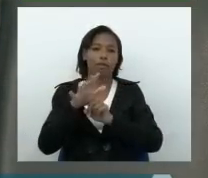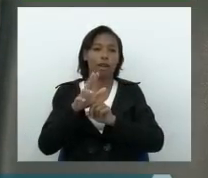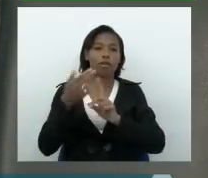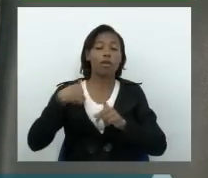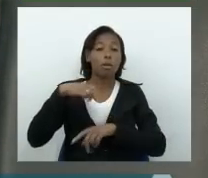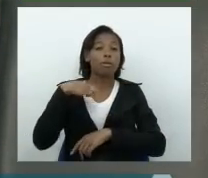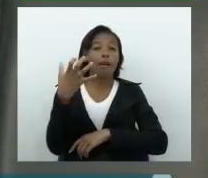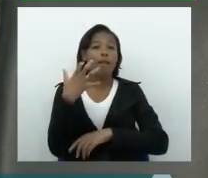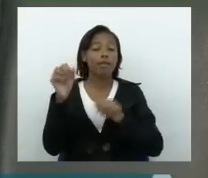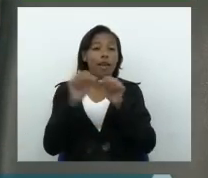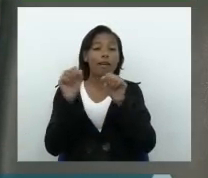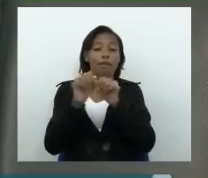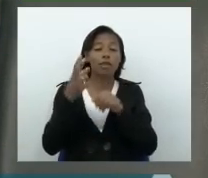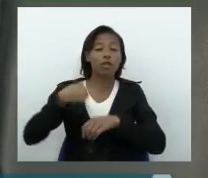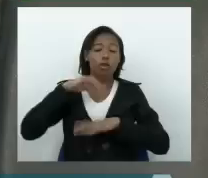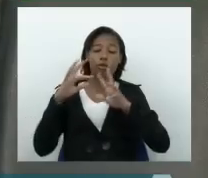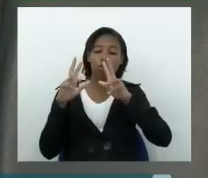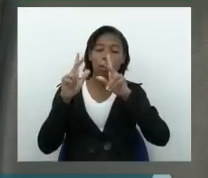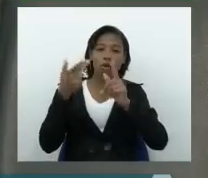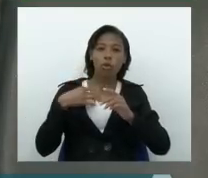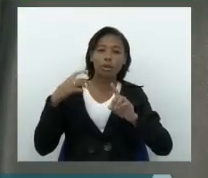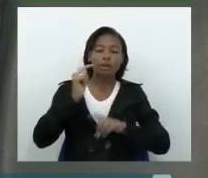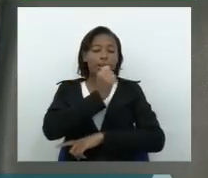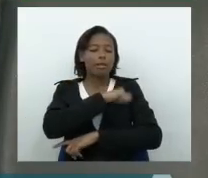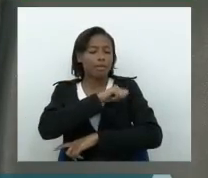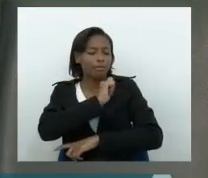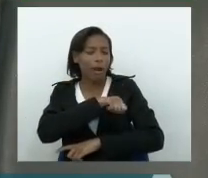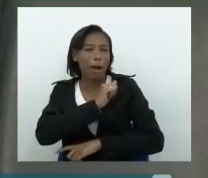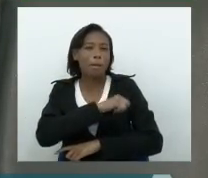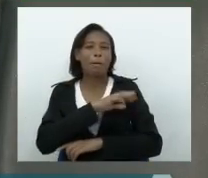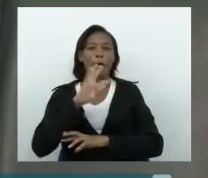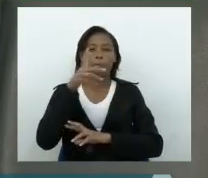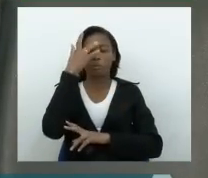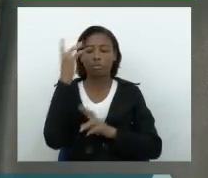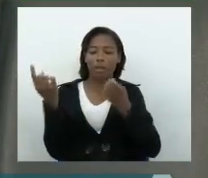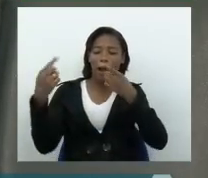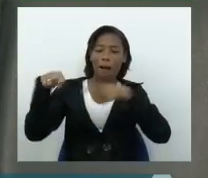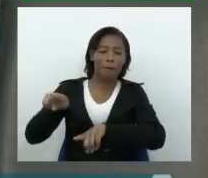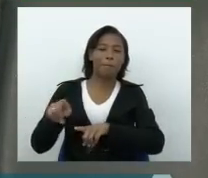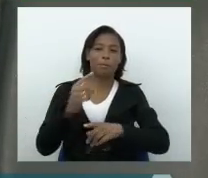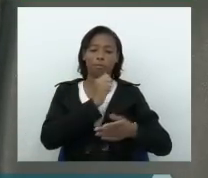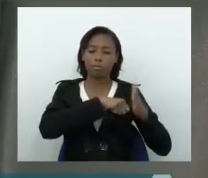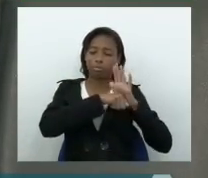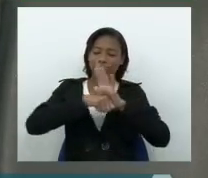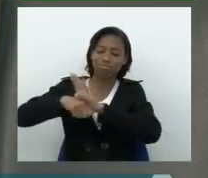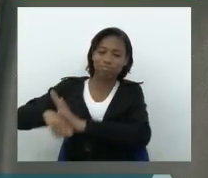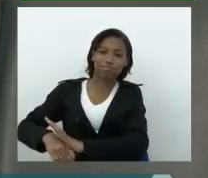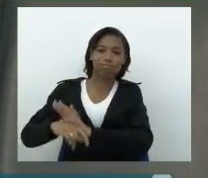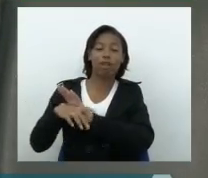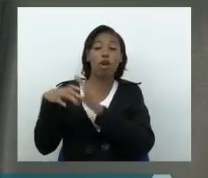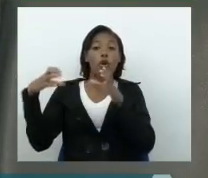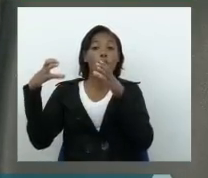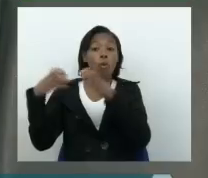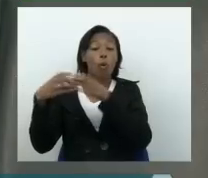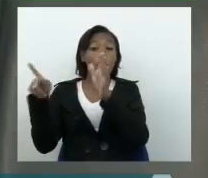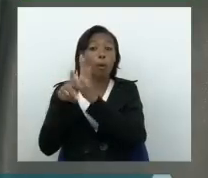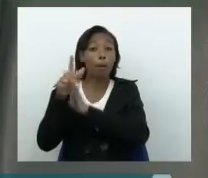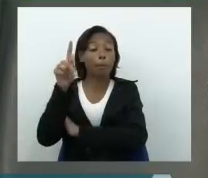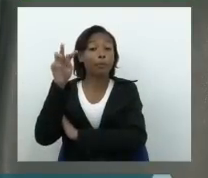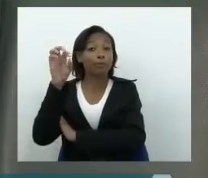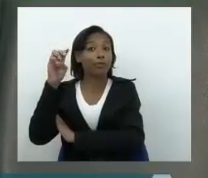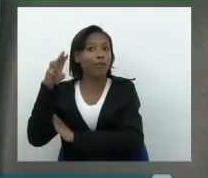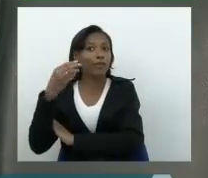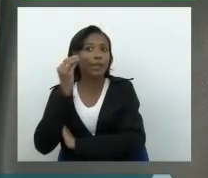gente quer fazer com que todas as maldades e perversidades que o governo Temer tem como plano para